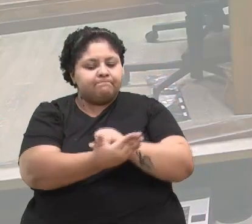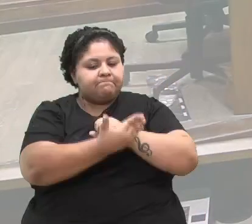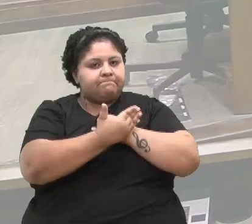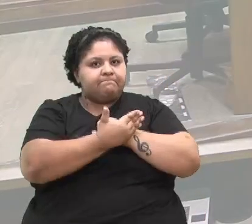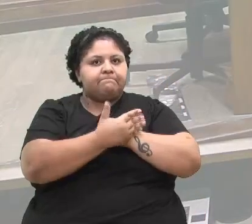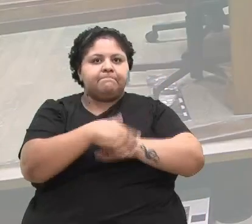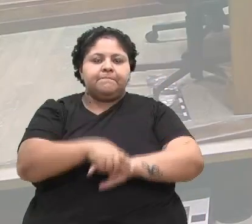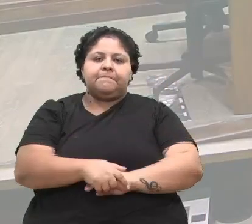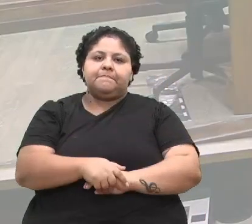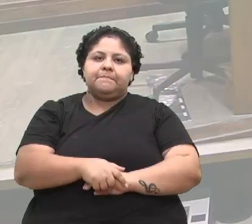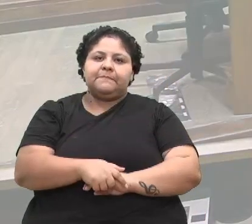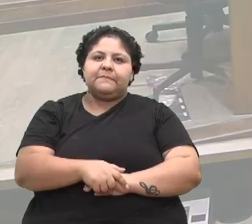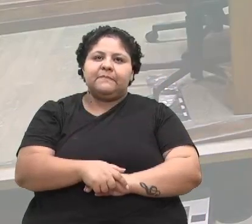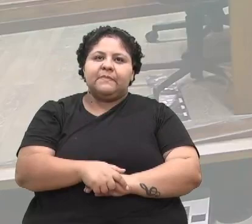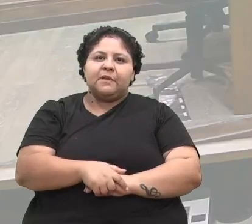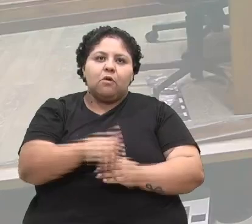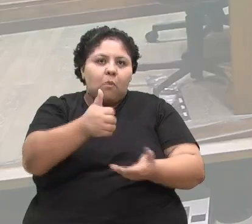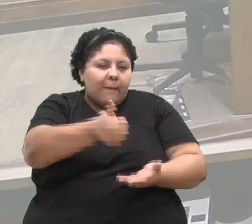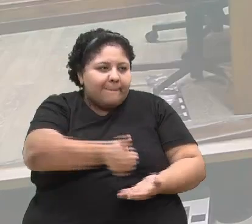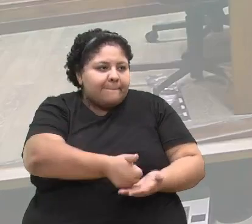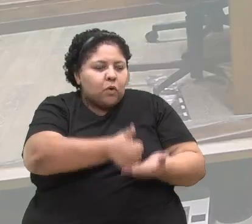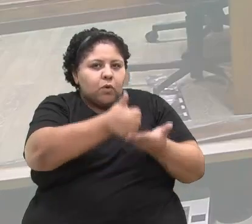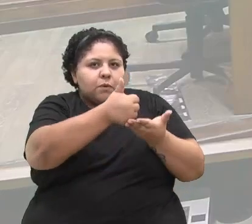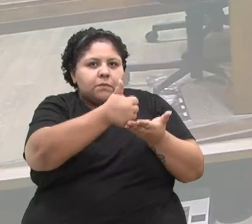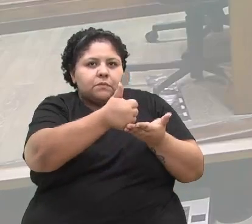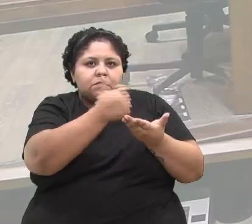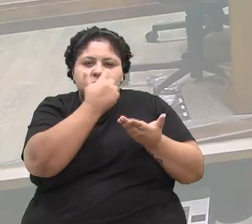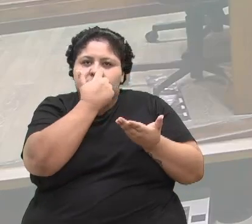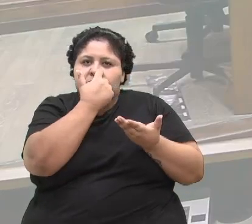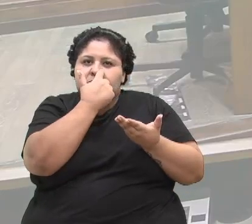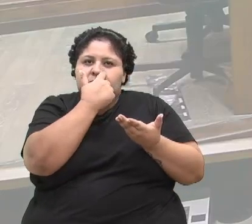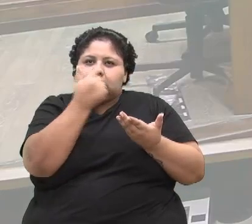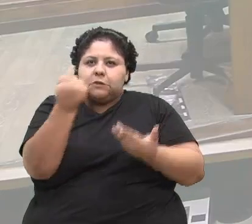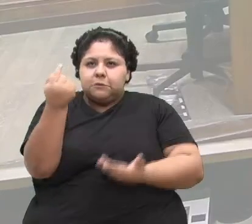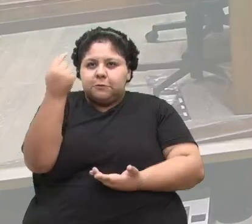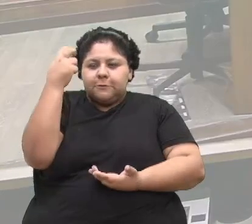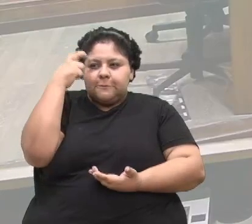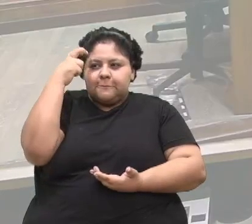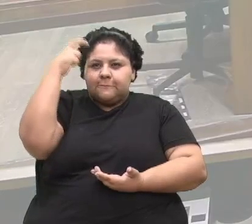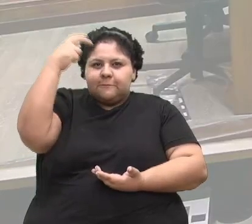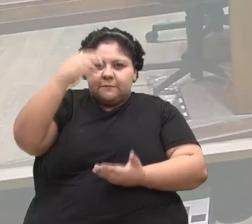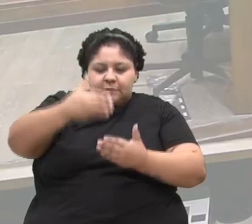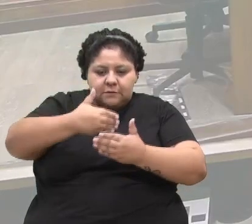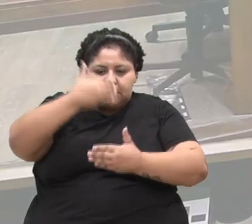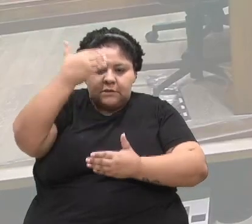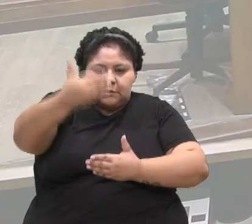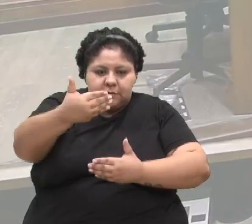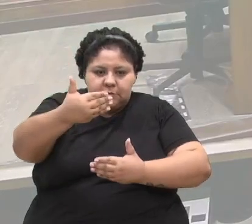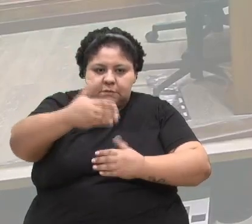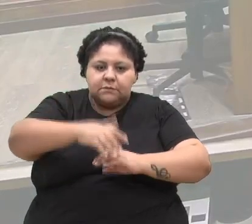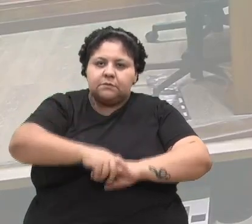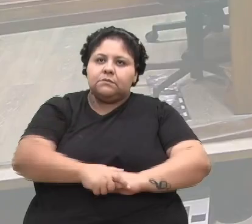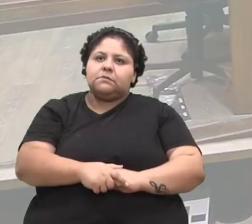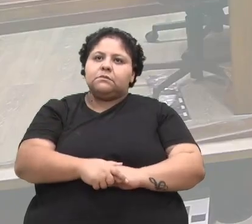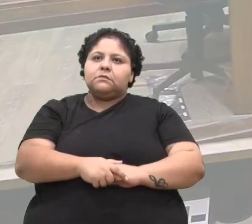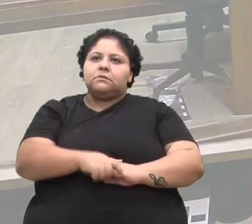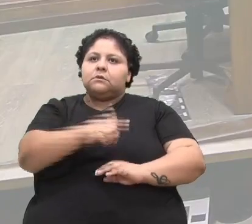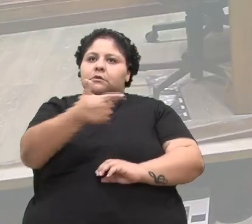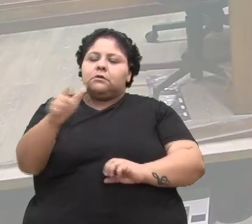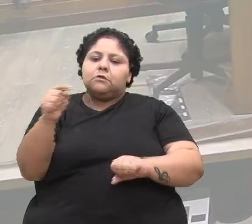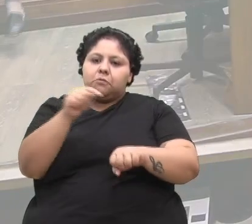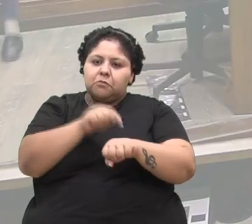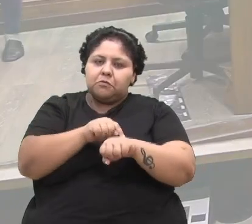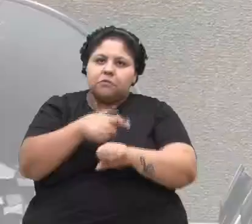dando uma contribuição de um intelecto à frente. Obrigado. E quando em outro momento eu